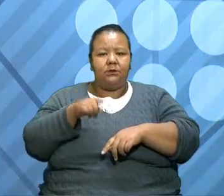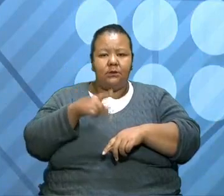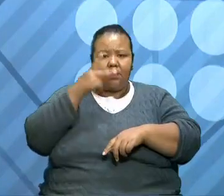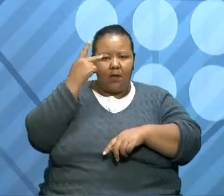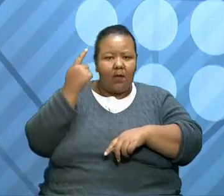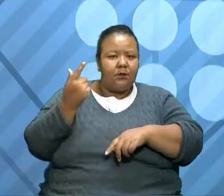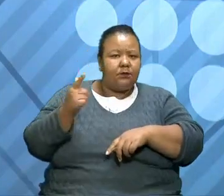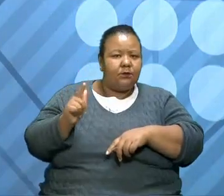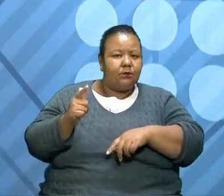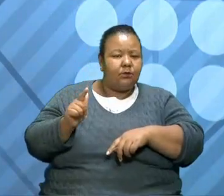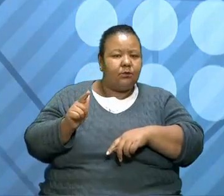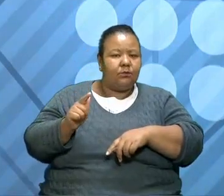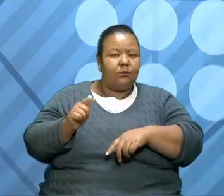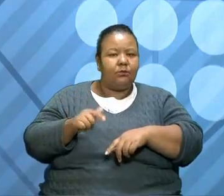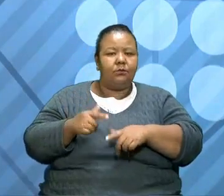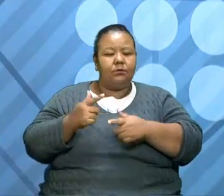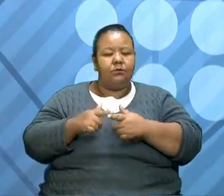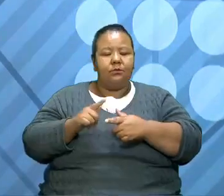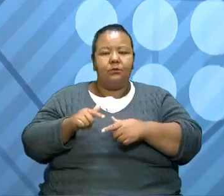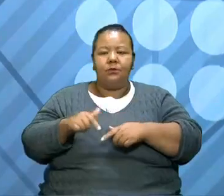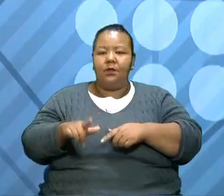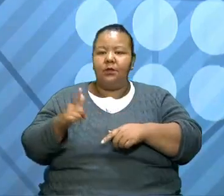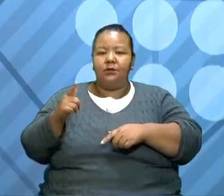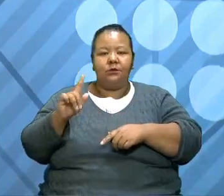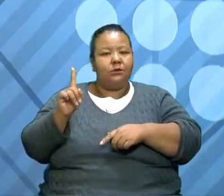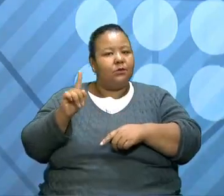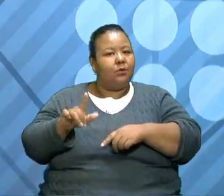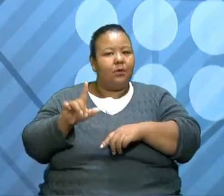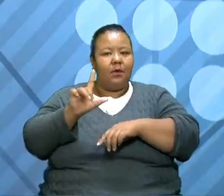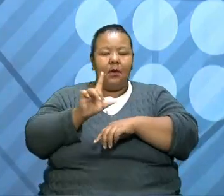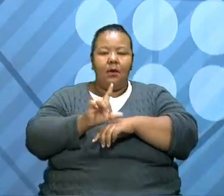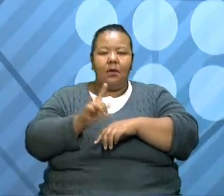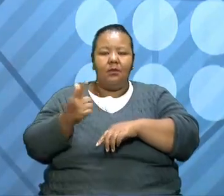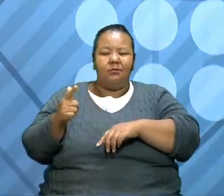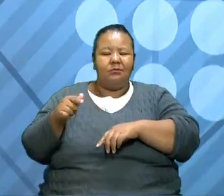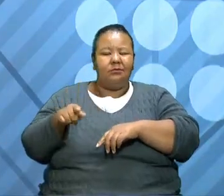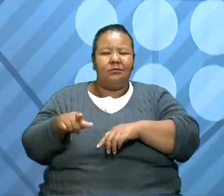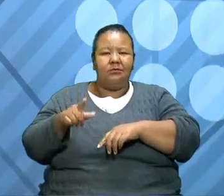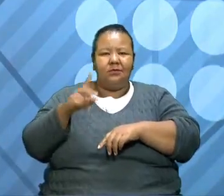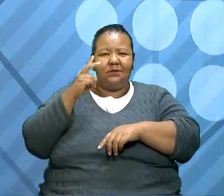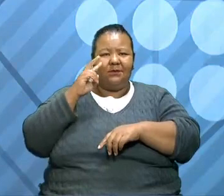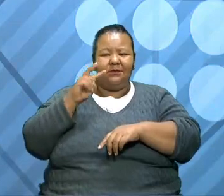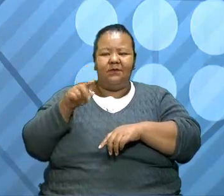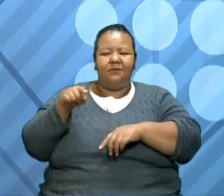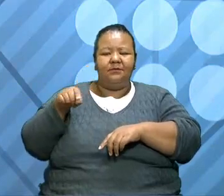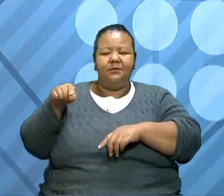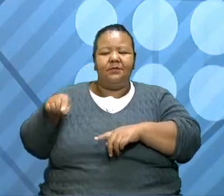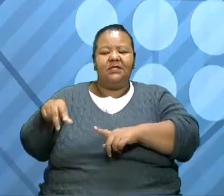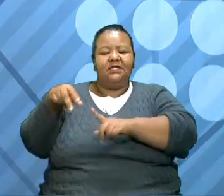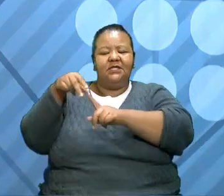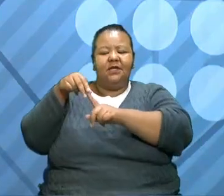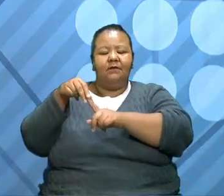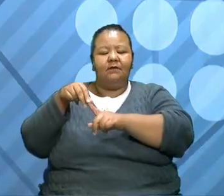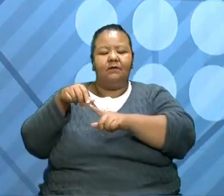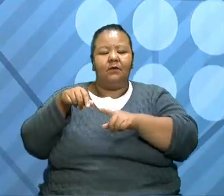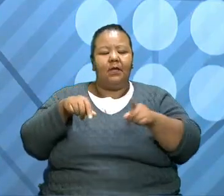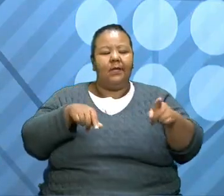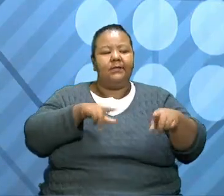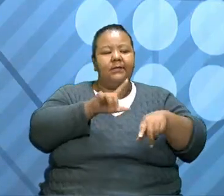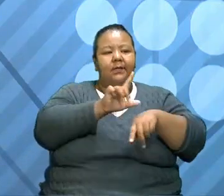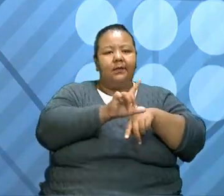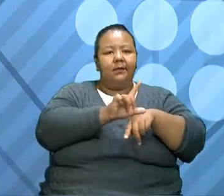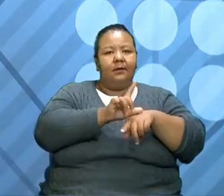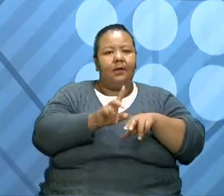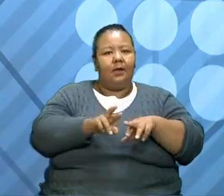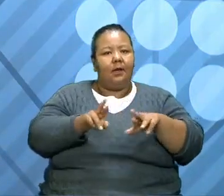gestor? Porque se meu líder não for gestor, meus liderados não vão reconhecer, eles vão olhar assim, esse é chefe, esse é líder.